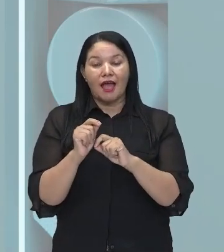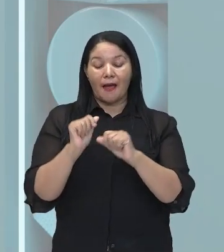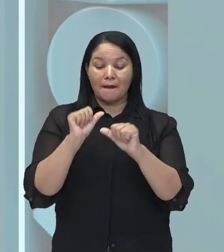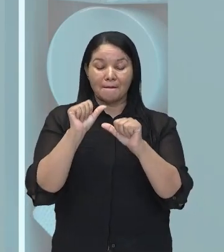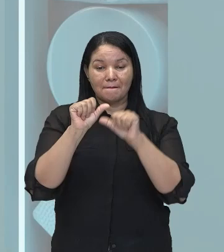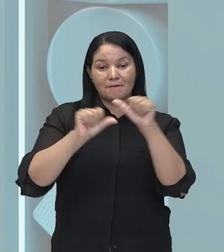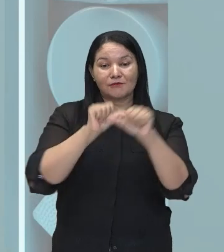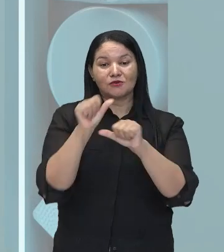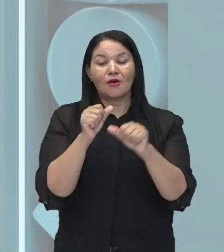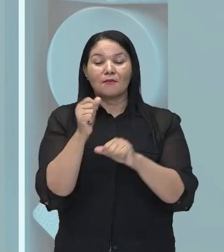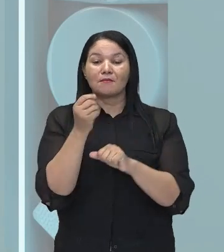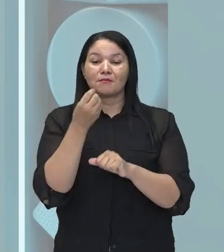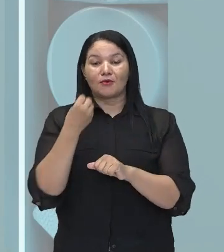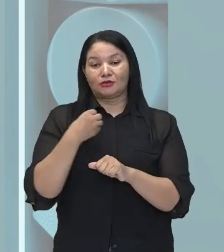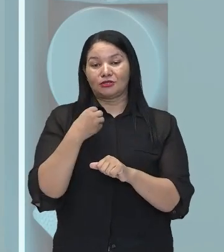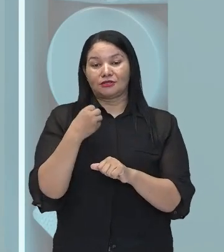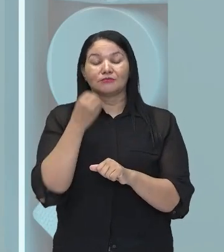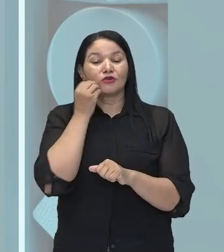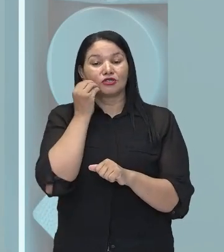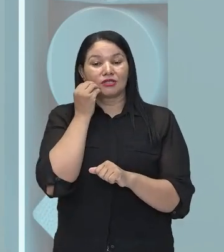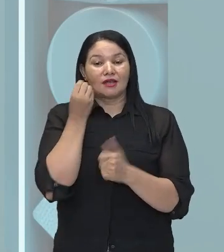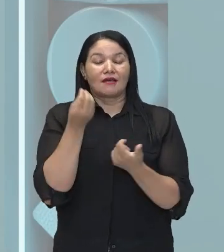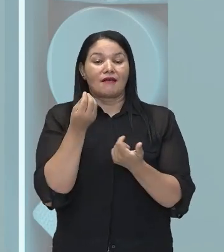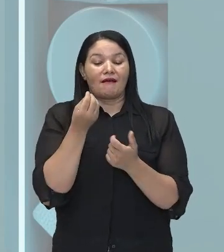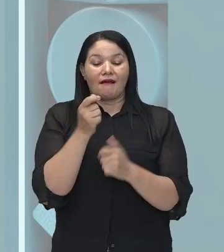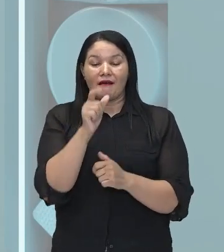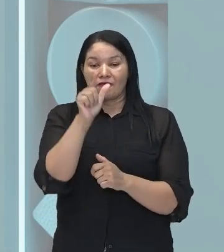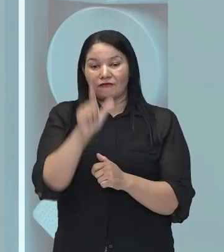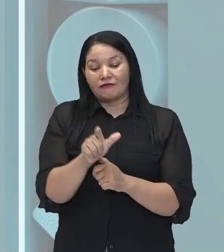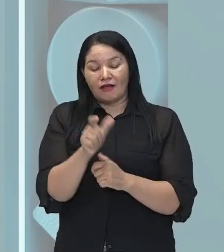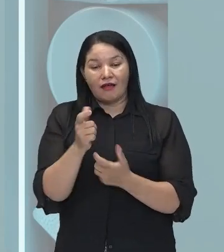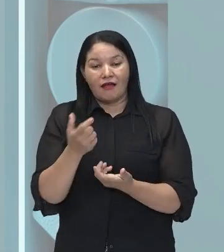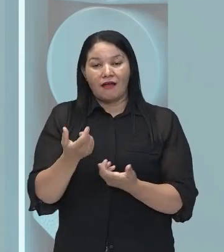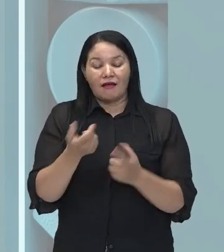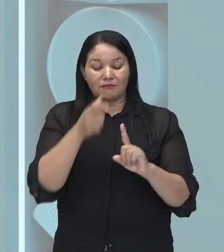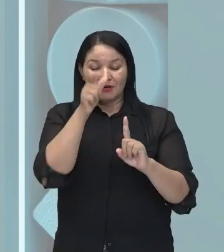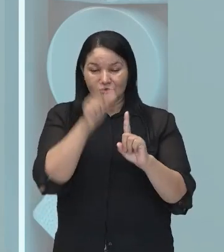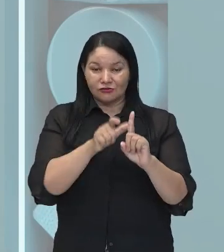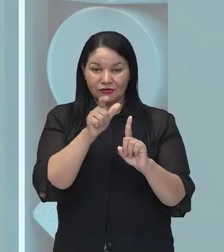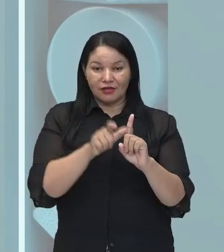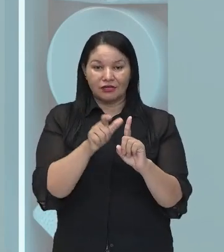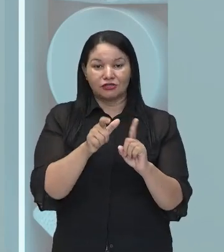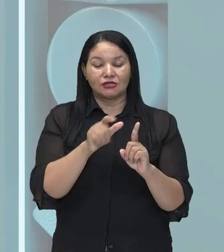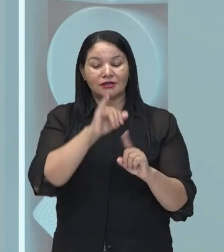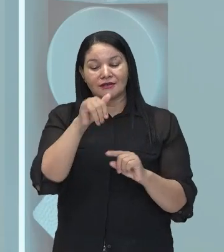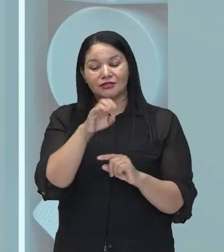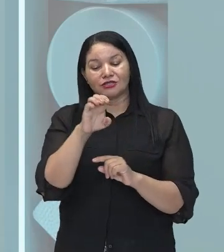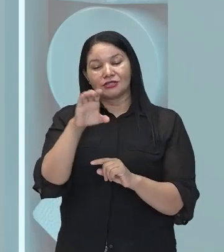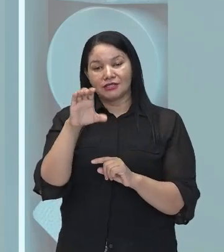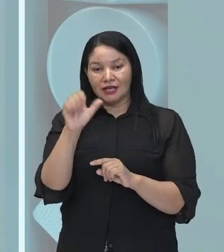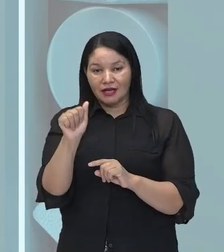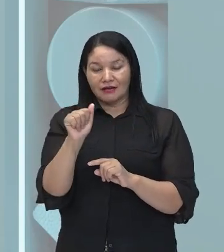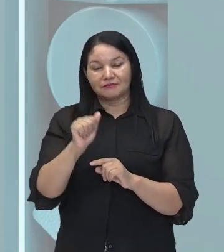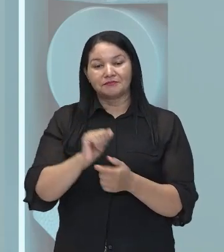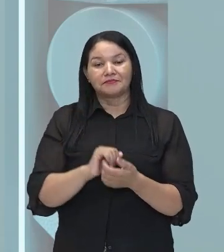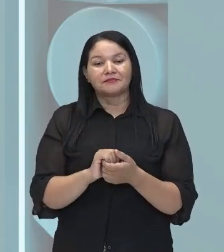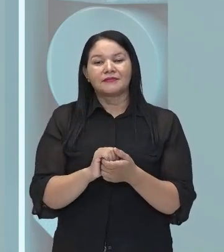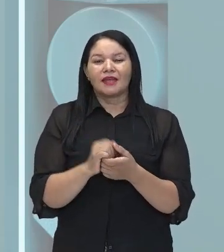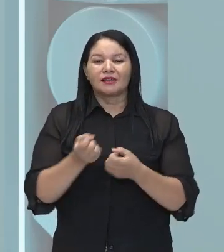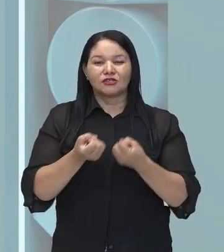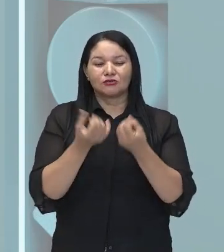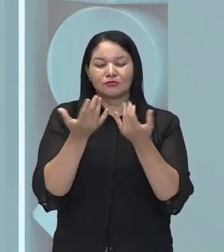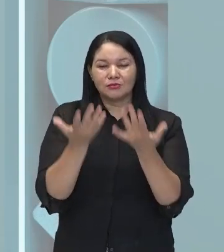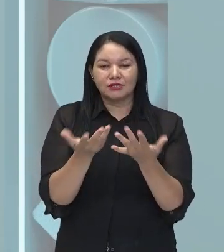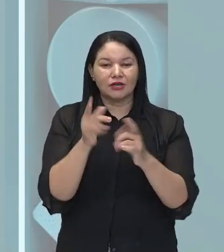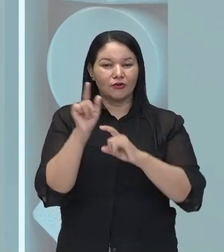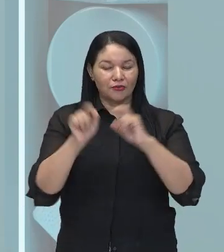evidenciar realidades, ao trazer o Jeca Tatu, certo? Esse personagem que vocês perceberam que está doente, como o próprio